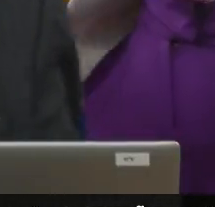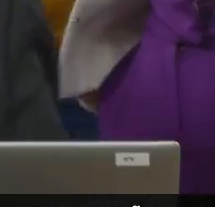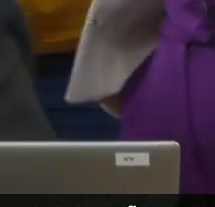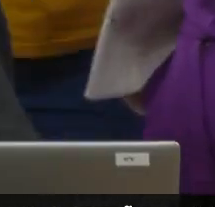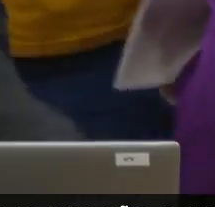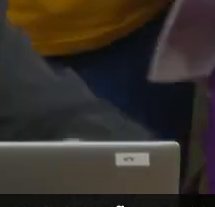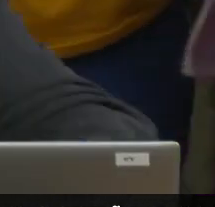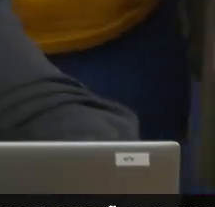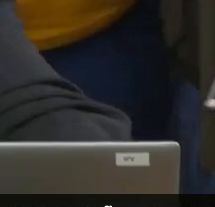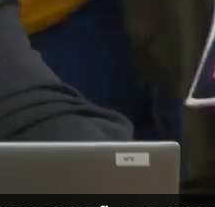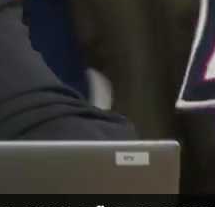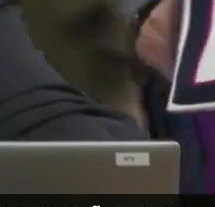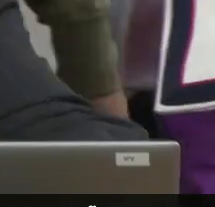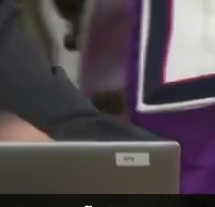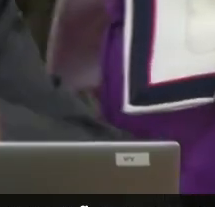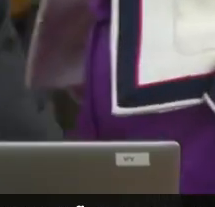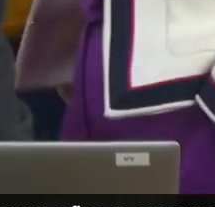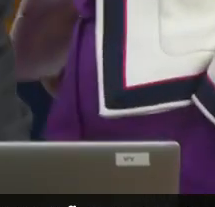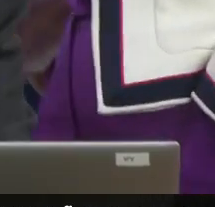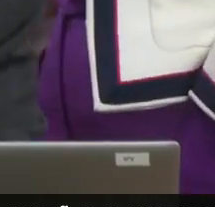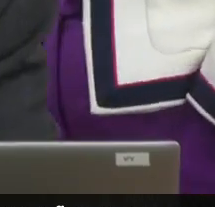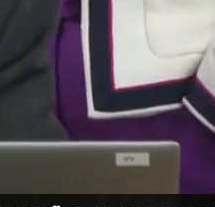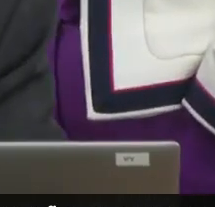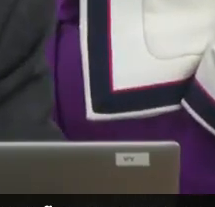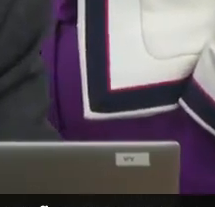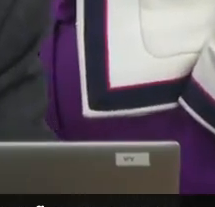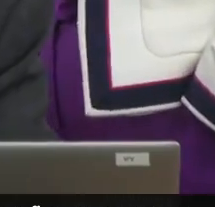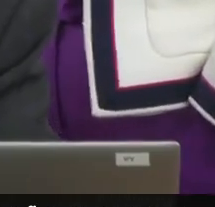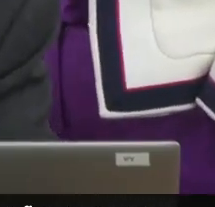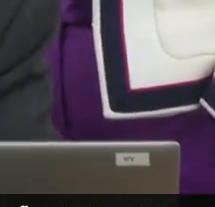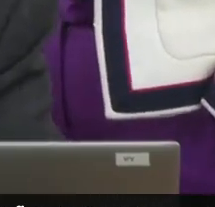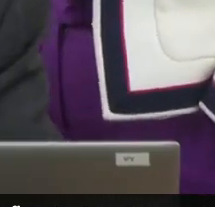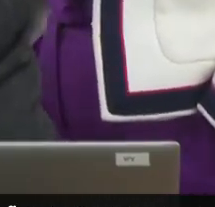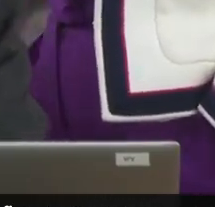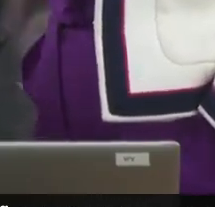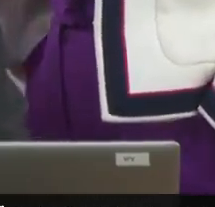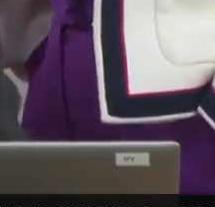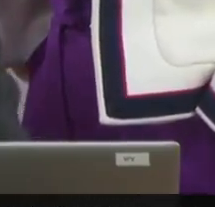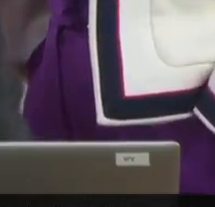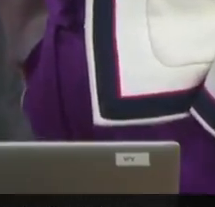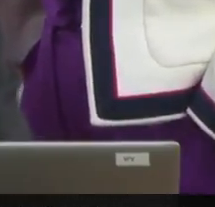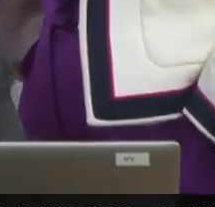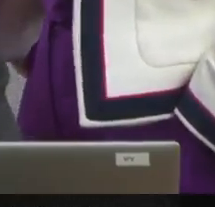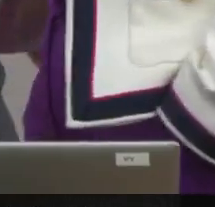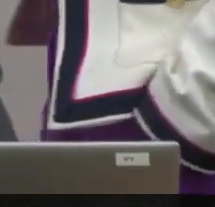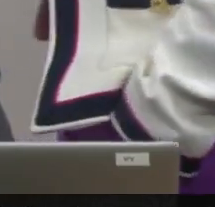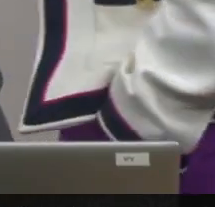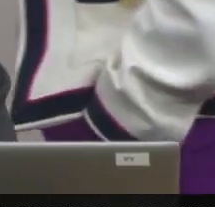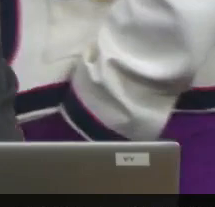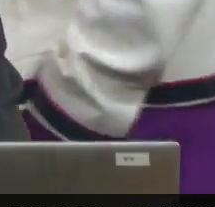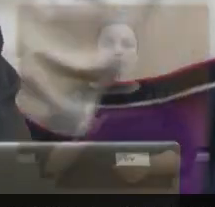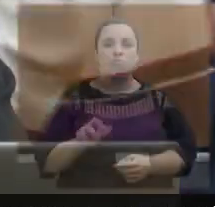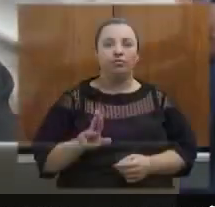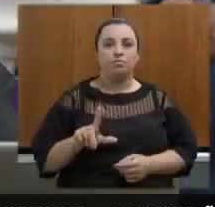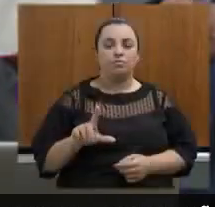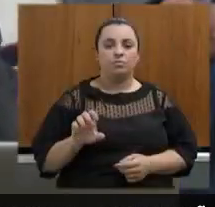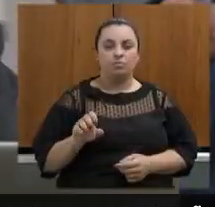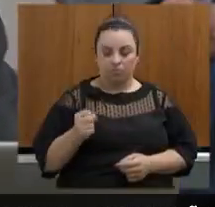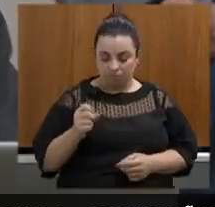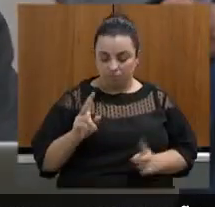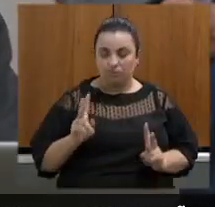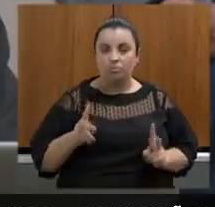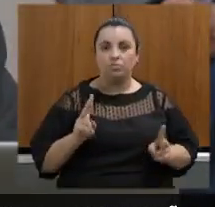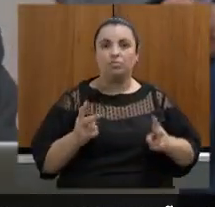Agradeço também o sempre presente dirigente Deputado chá de Santos sempre nos